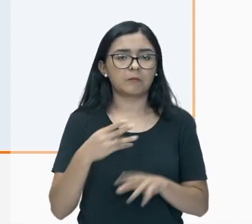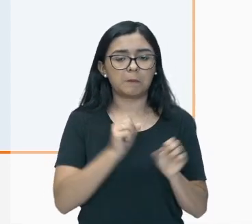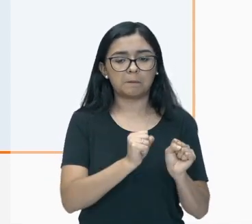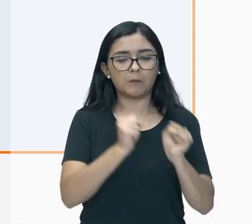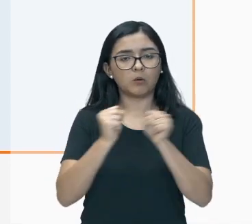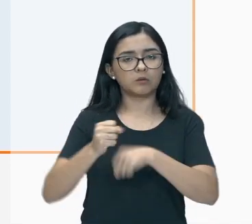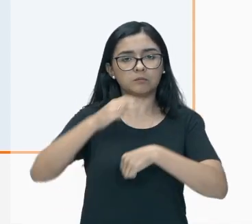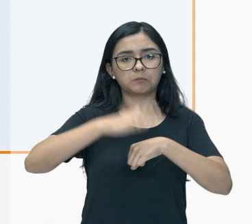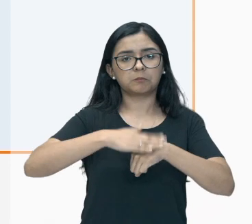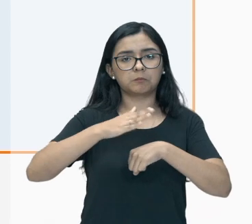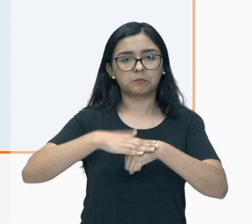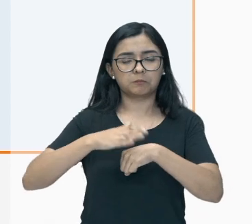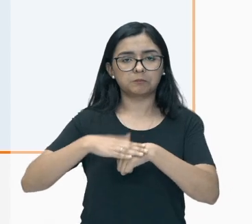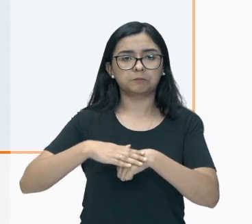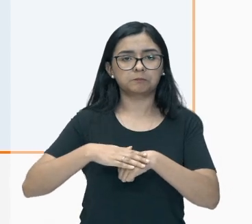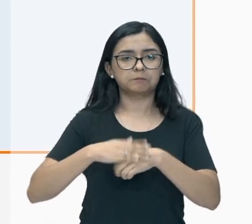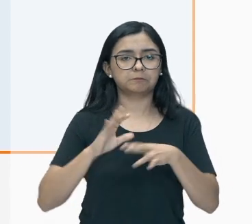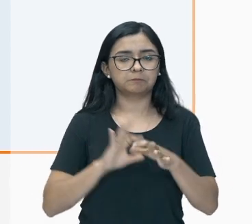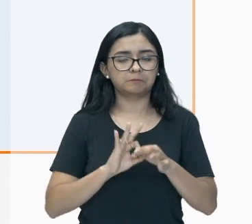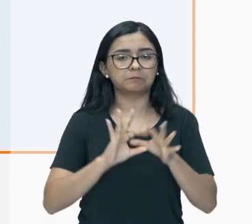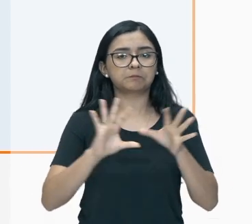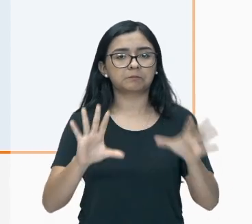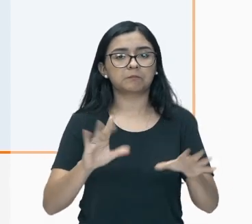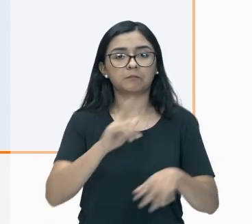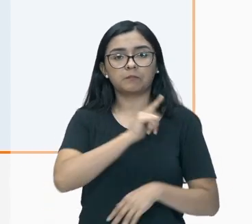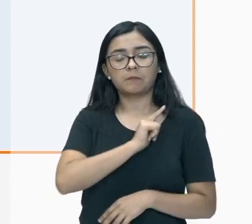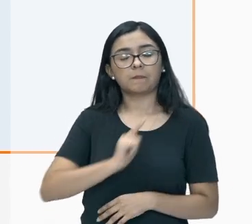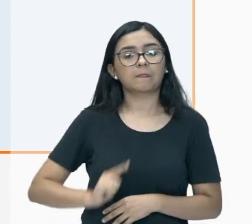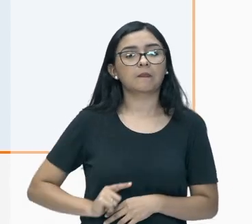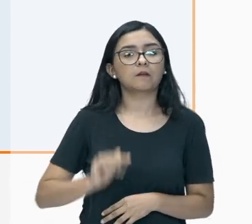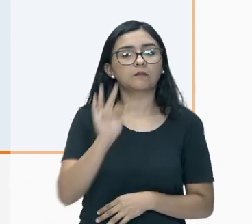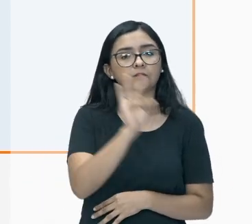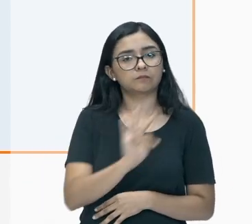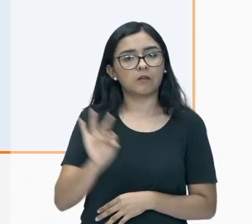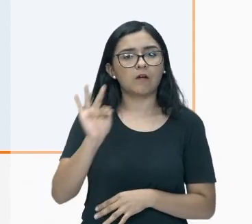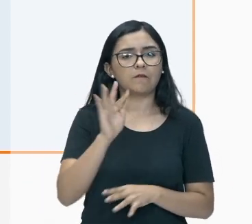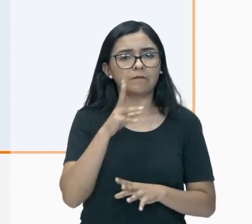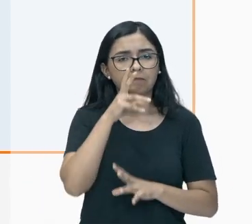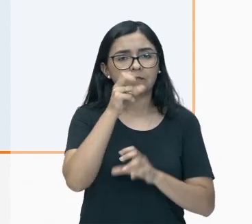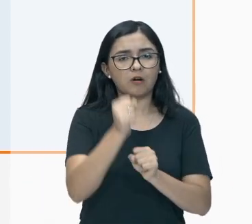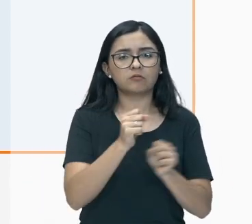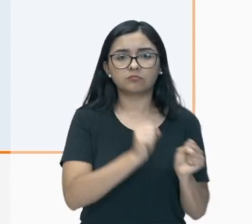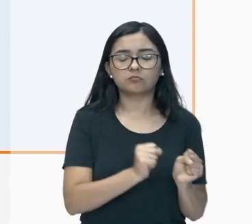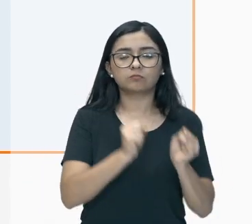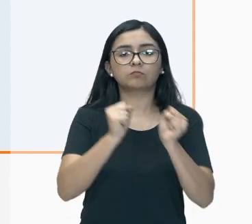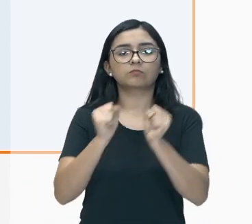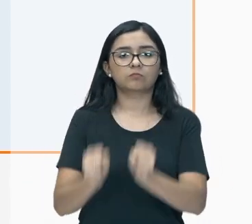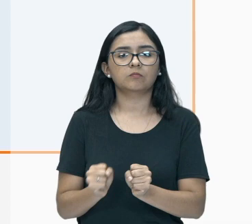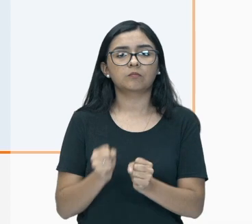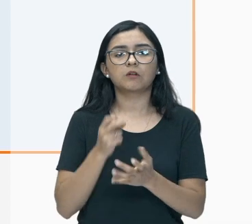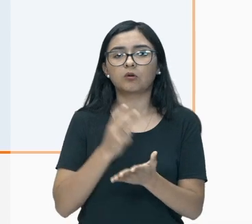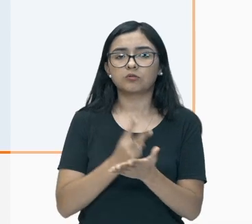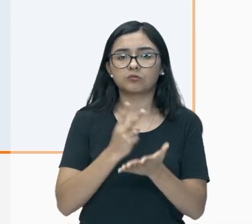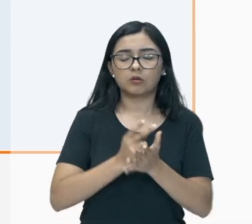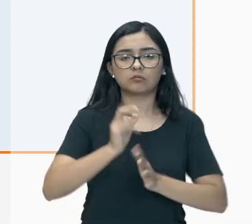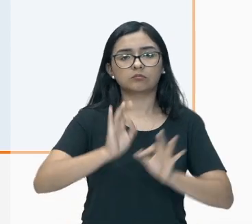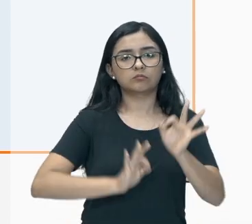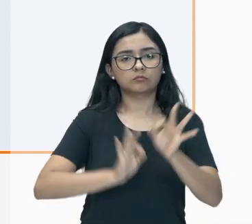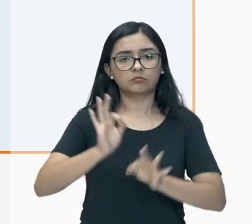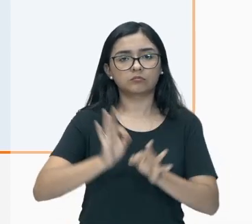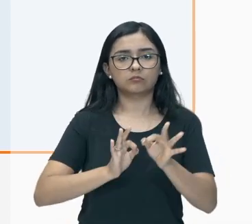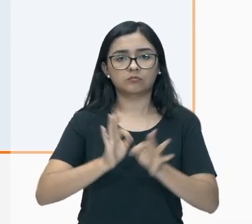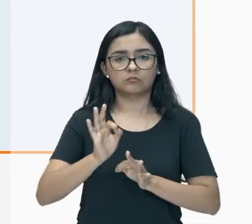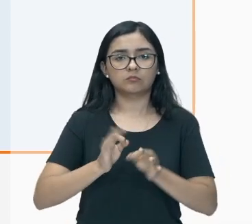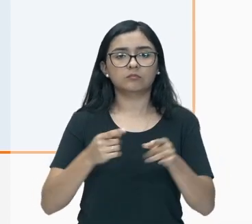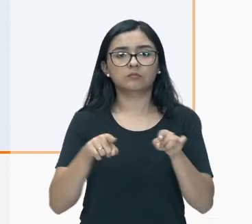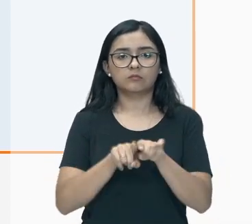e harmônicos. O governo federal era forte o suficiente para manter a ordem e a